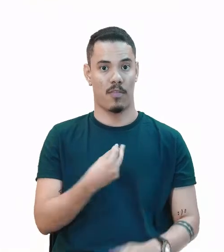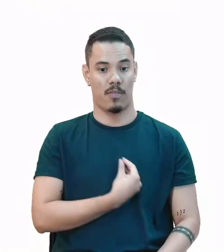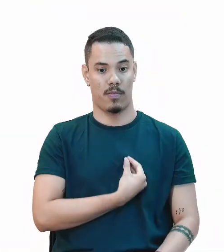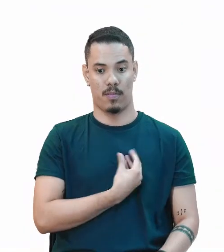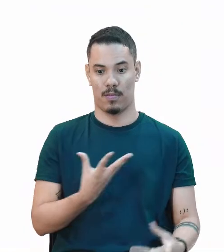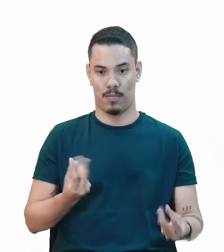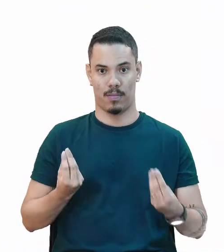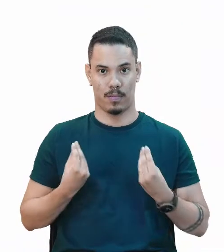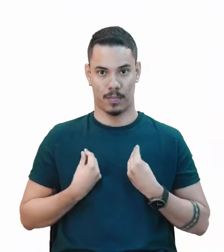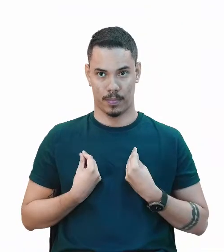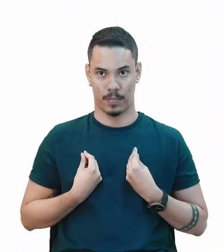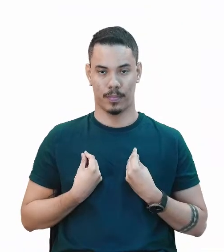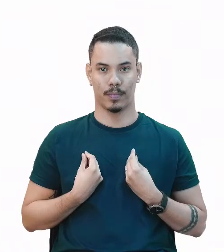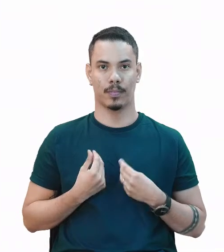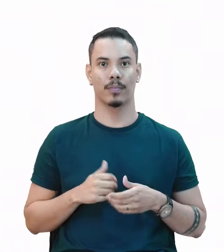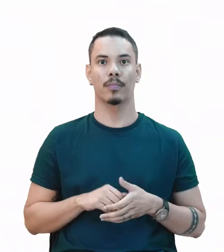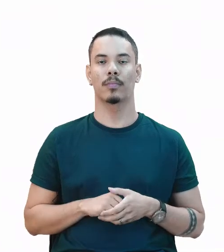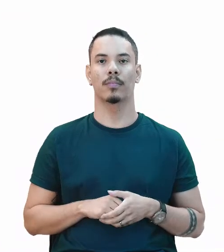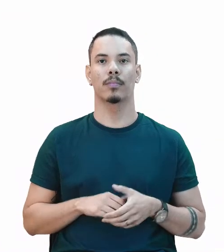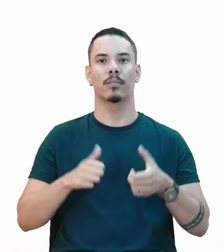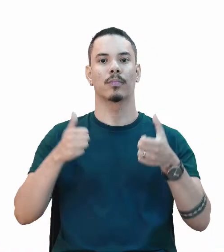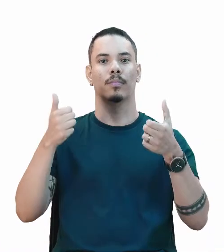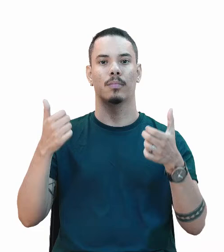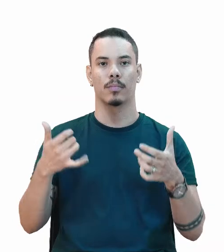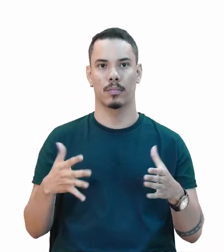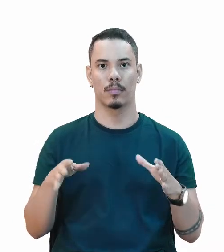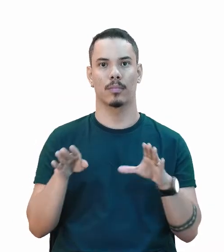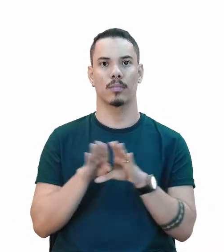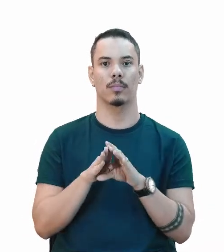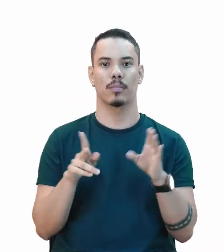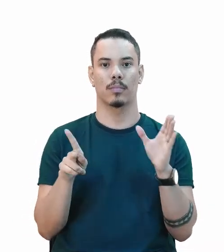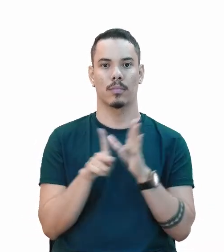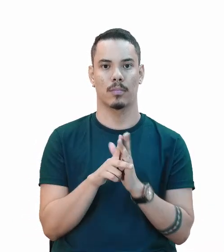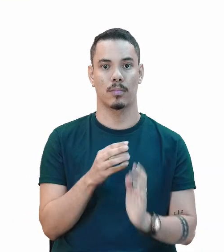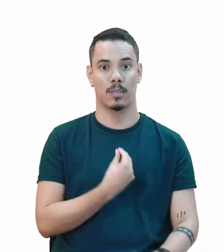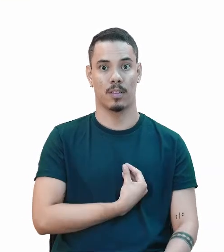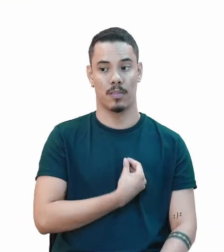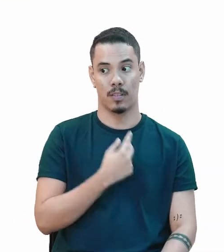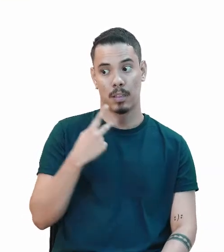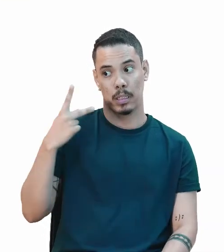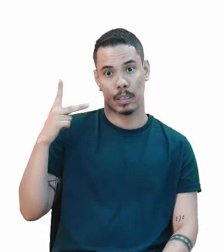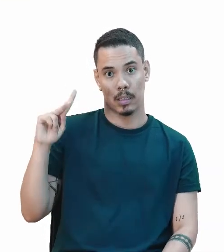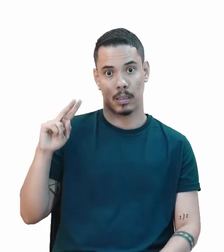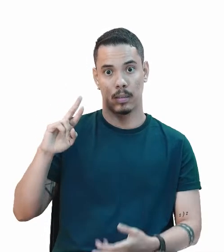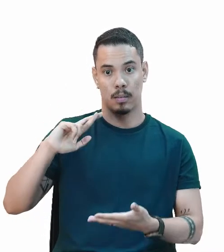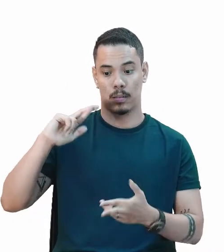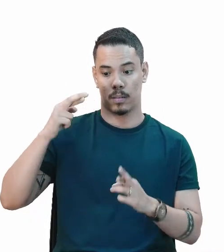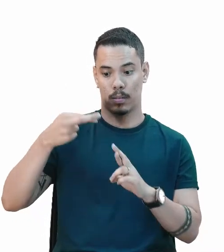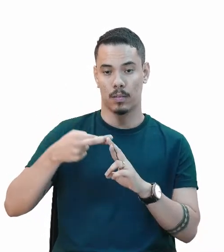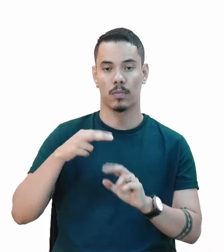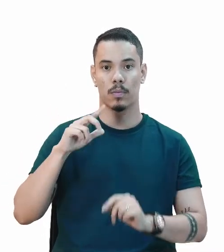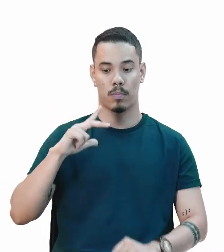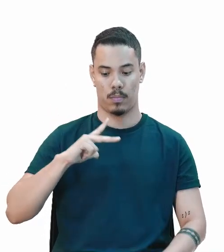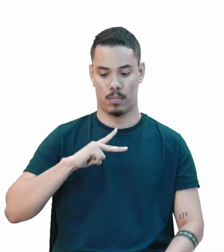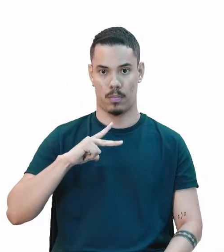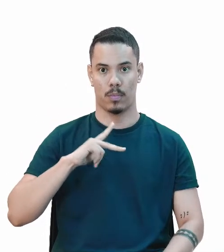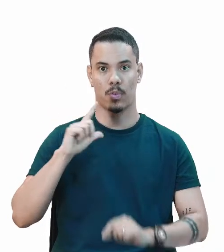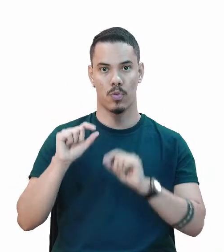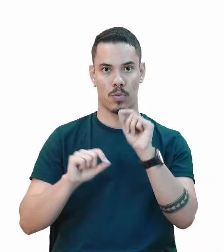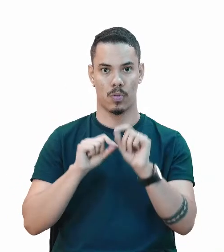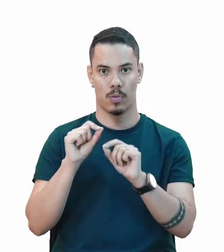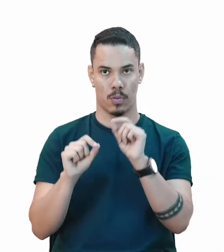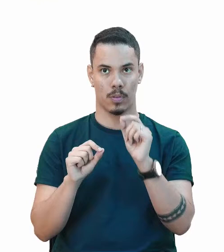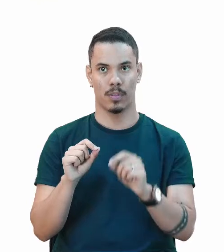proporciona. Relatos sobre a vida de Hipárquia referiam-se em particular à sua falta